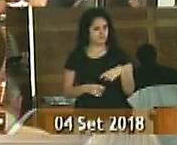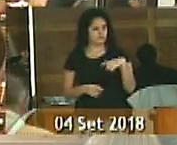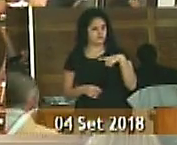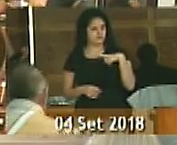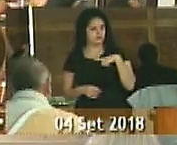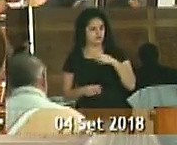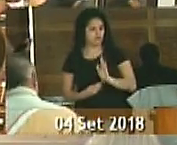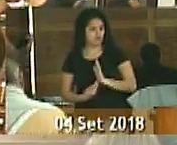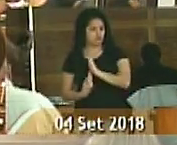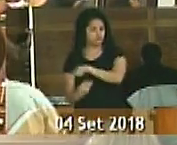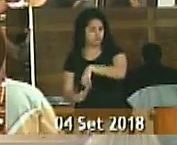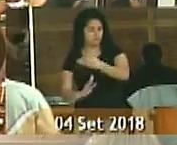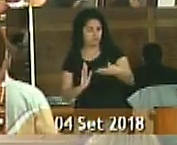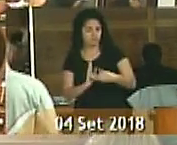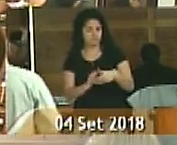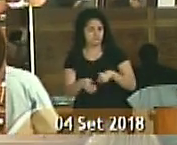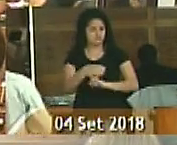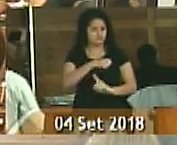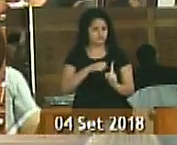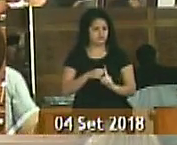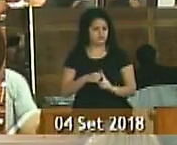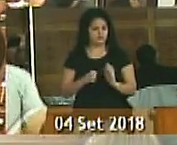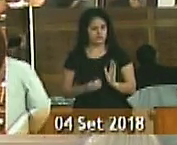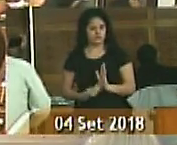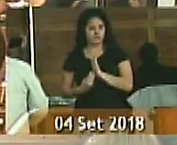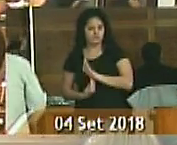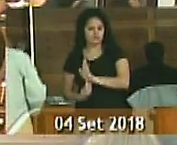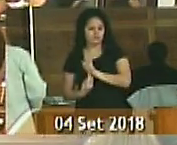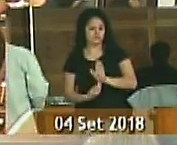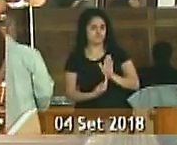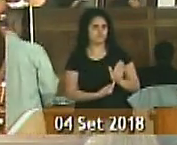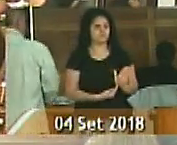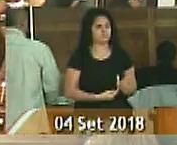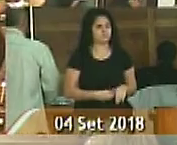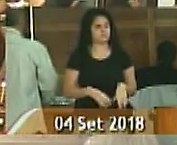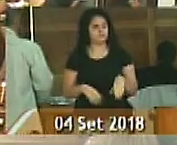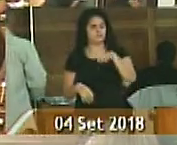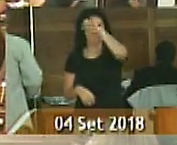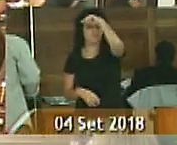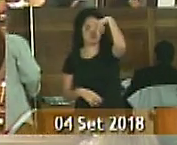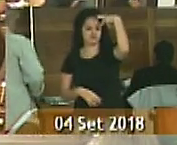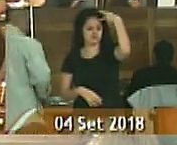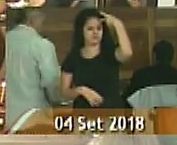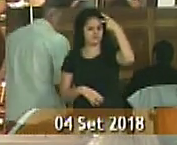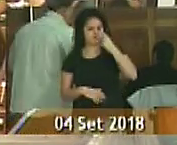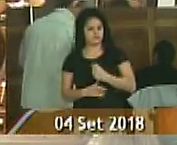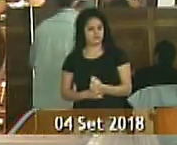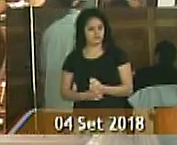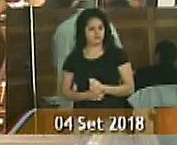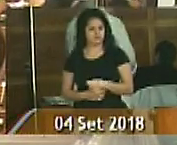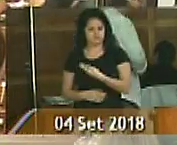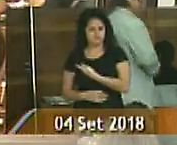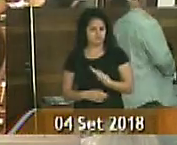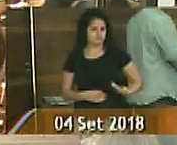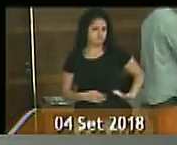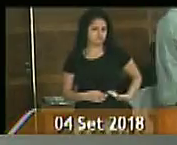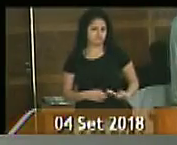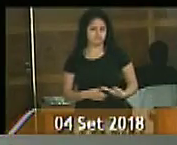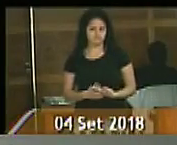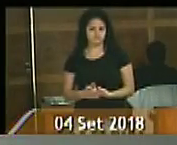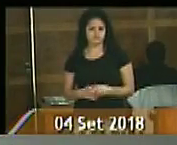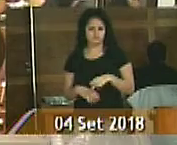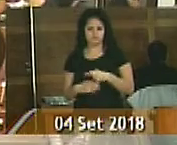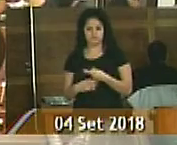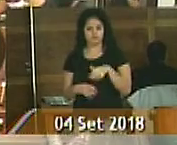apoio a toda a nossa sociedade, ajudando os órgãos da Prefeitura, seja do Estado, também seja do